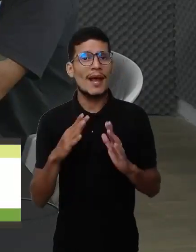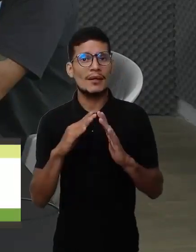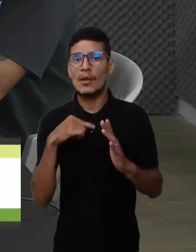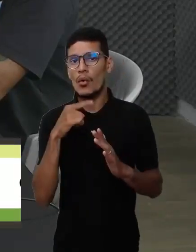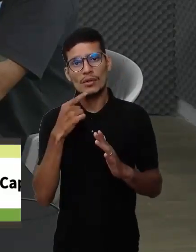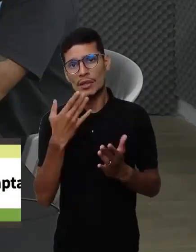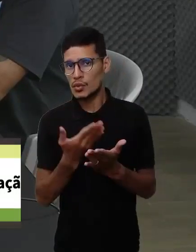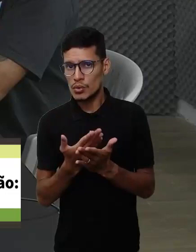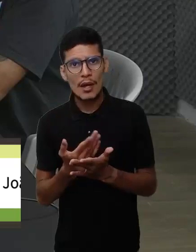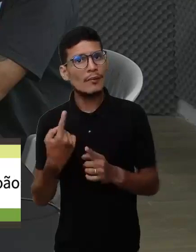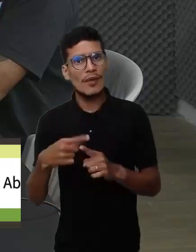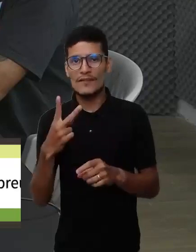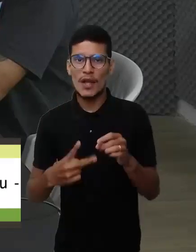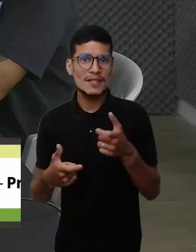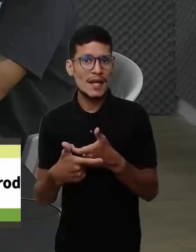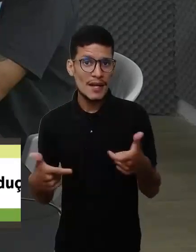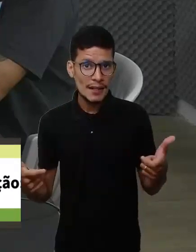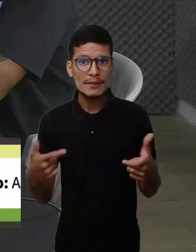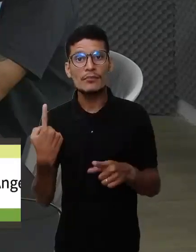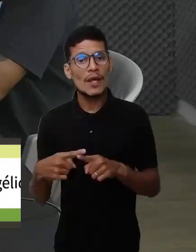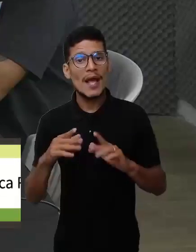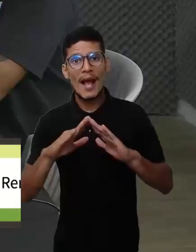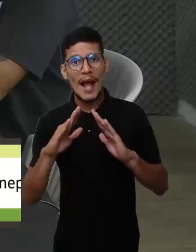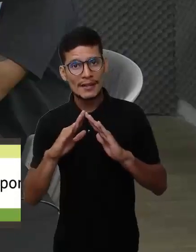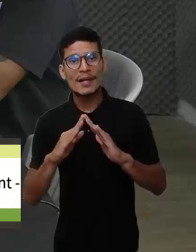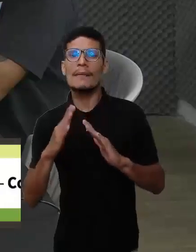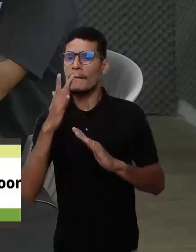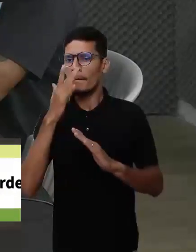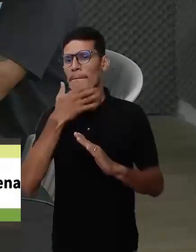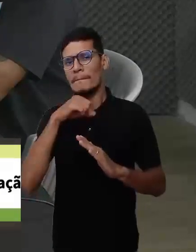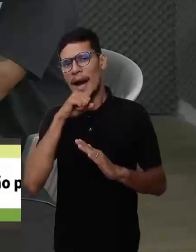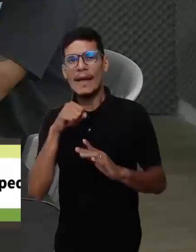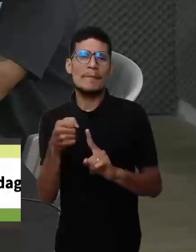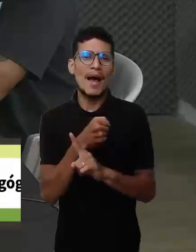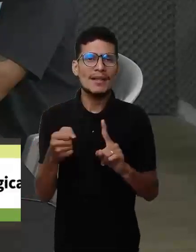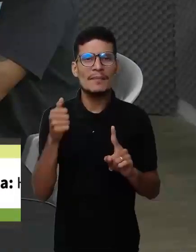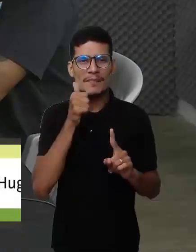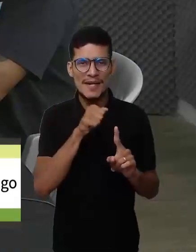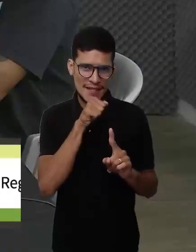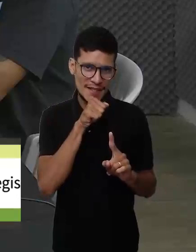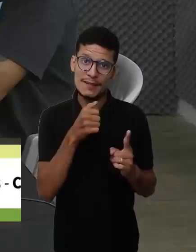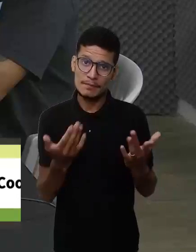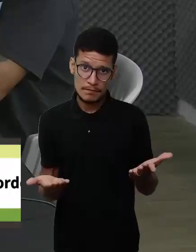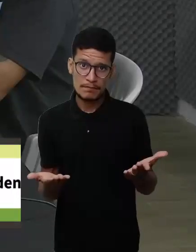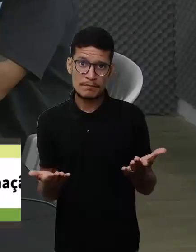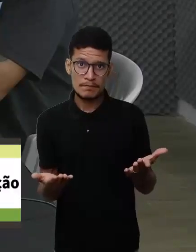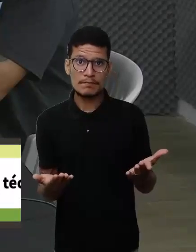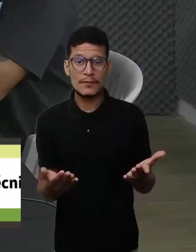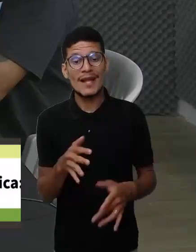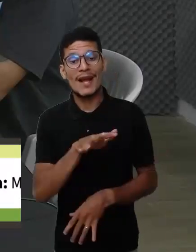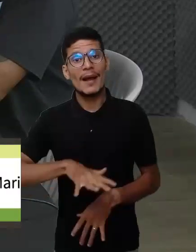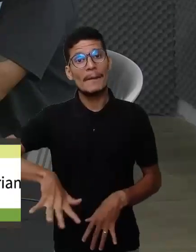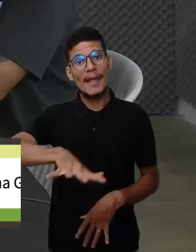porque em casa a violência é muito grande, porque em casa o pai chega bêbado, dá na mãe, porque, sei lá. Porque, né, o